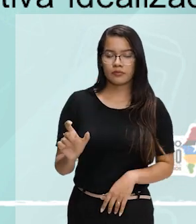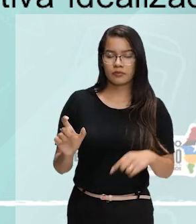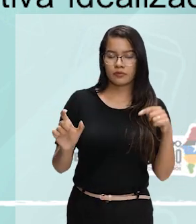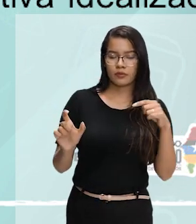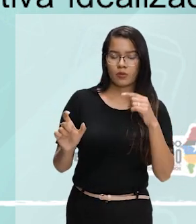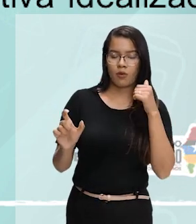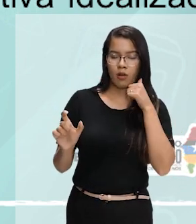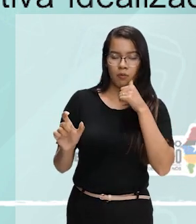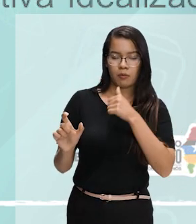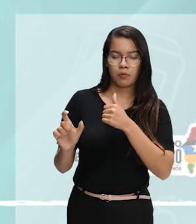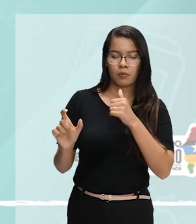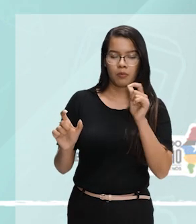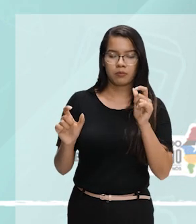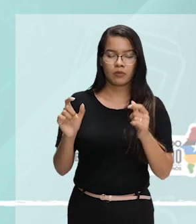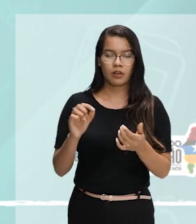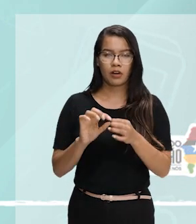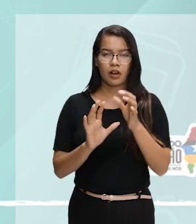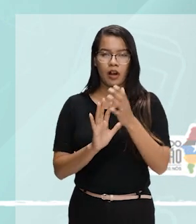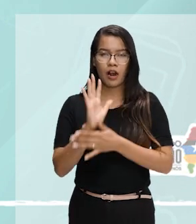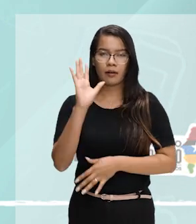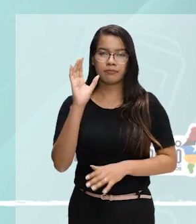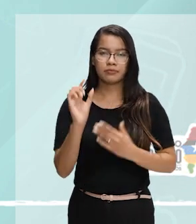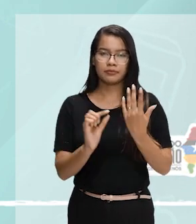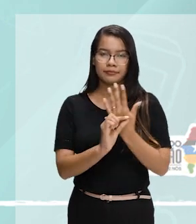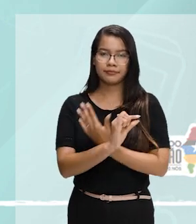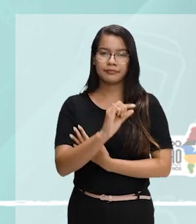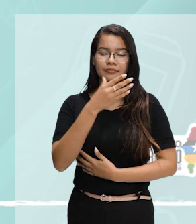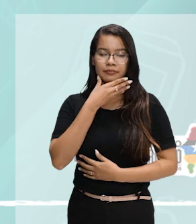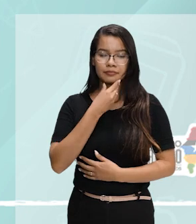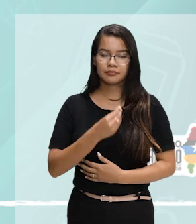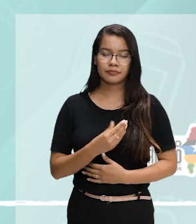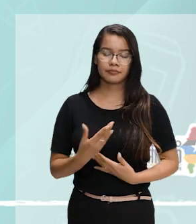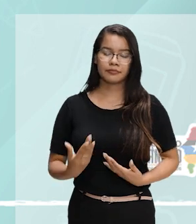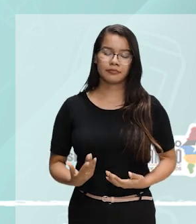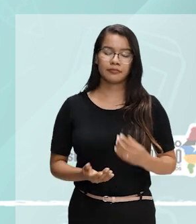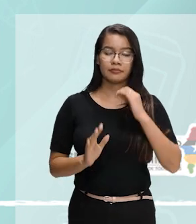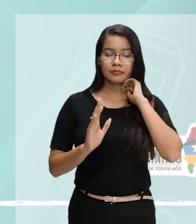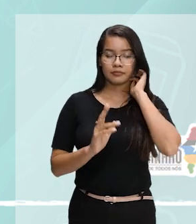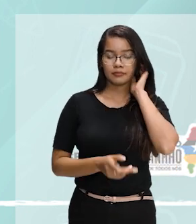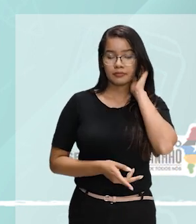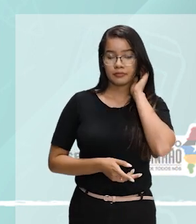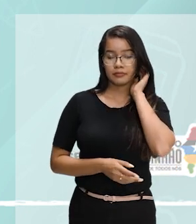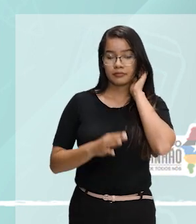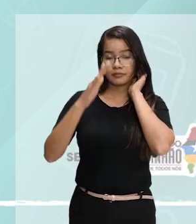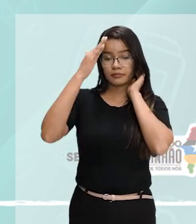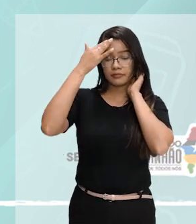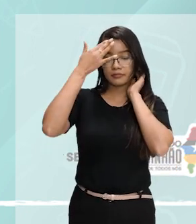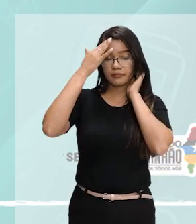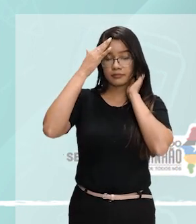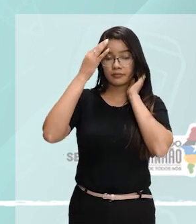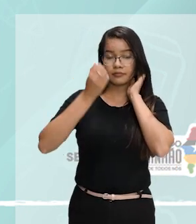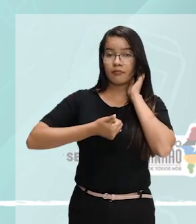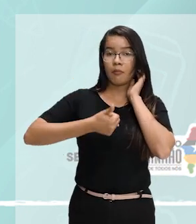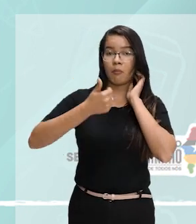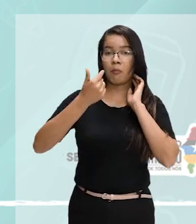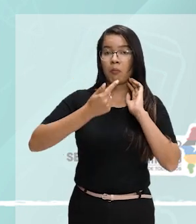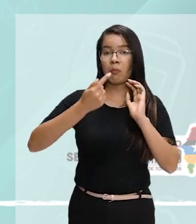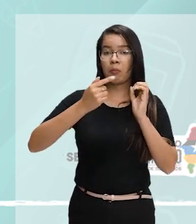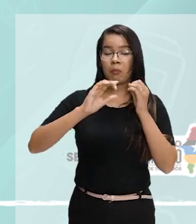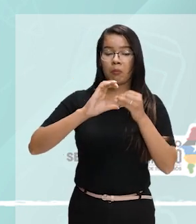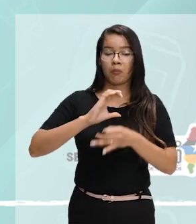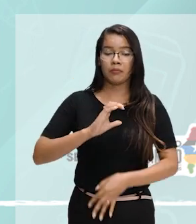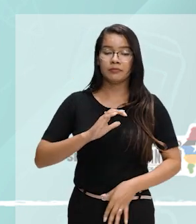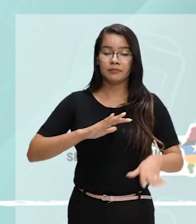tá? Para você marcar. Lá vem aí, ó. Eu trouxe para você entender, ó. Uma das características do